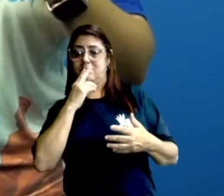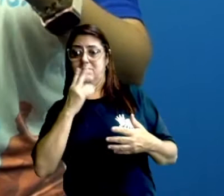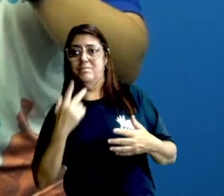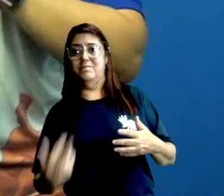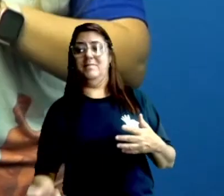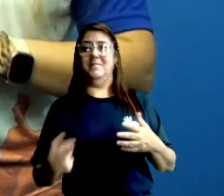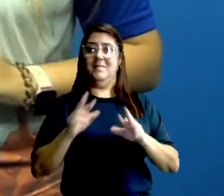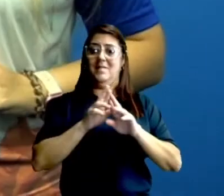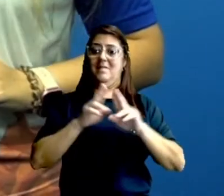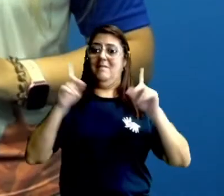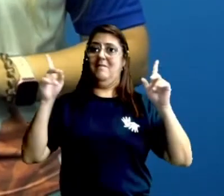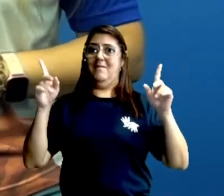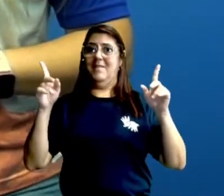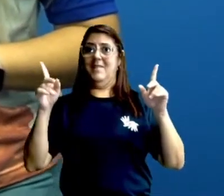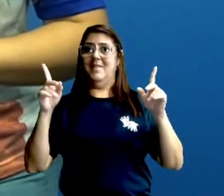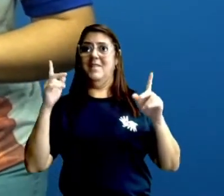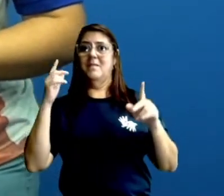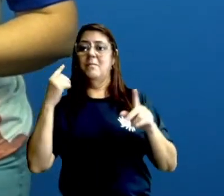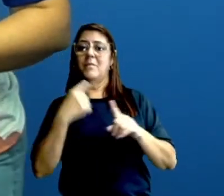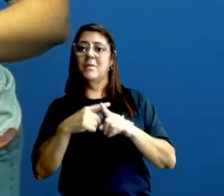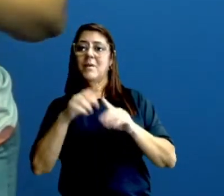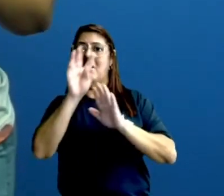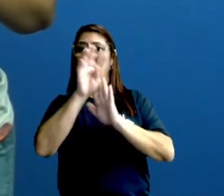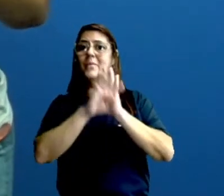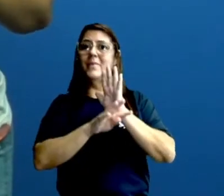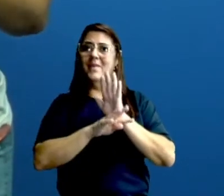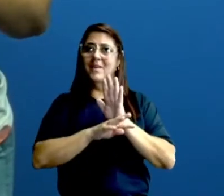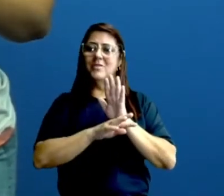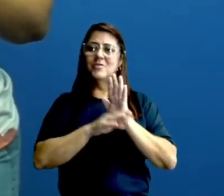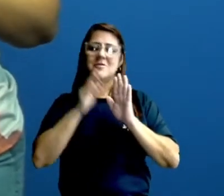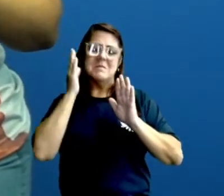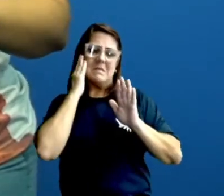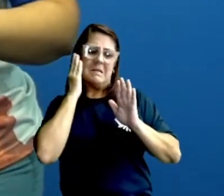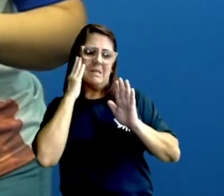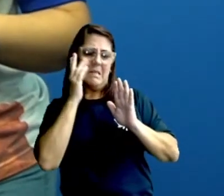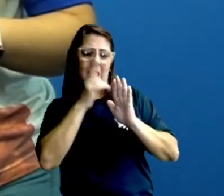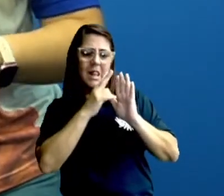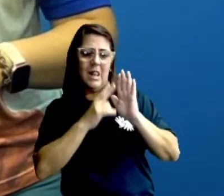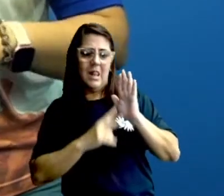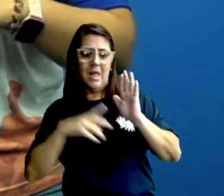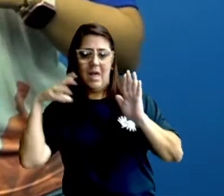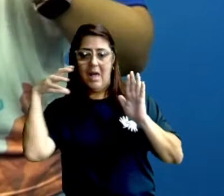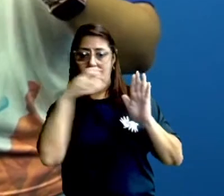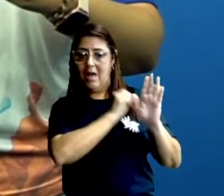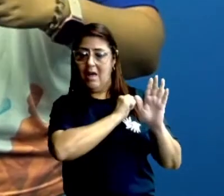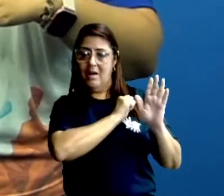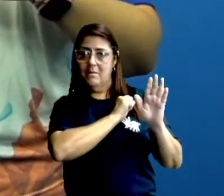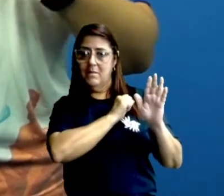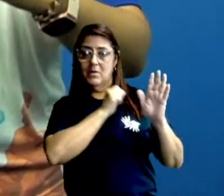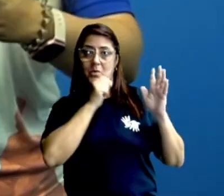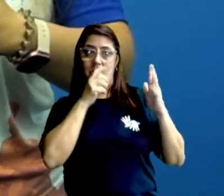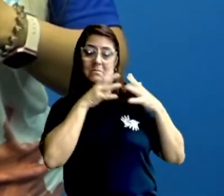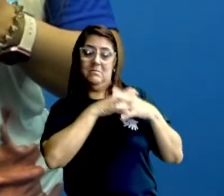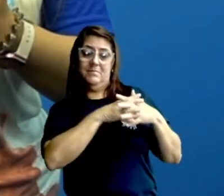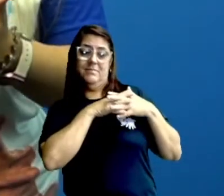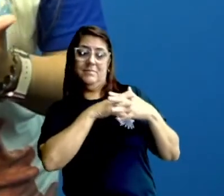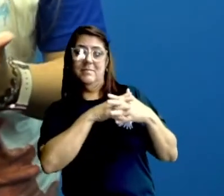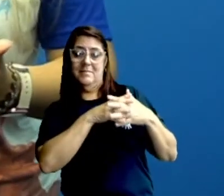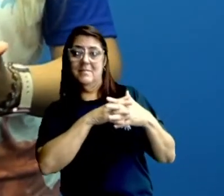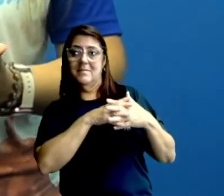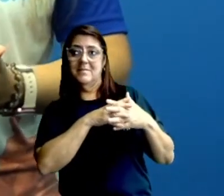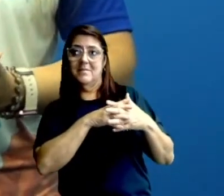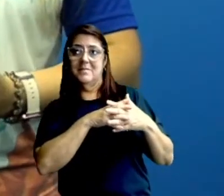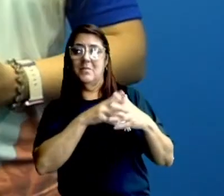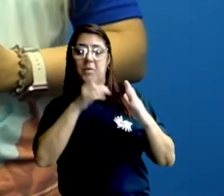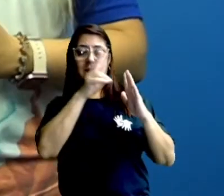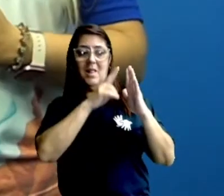minha língua. Essa é a finalidade do texto. É fazer a gente ler mais rápido e fazer com que a gente tenha mais